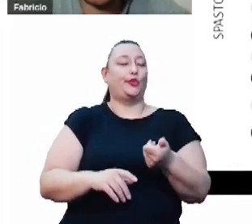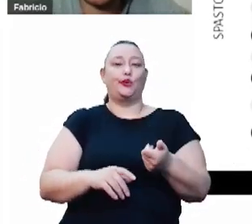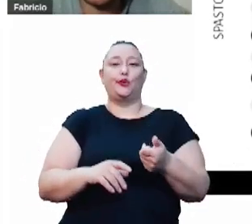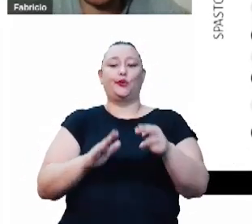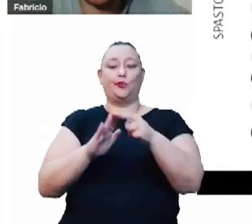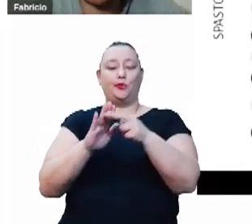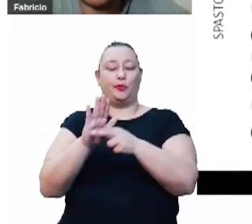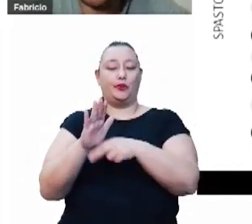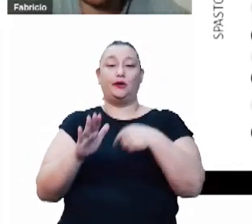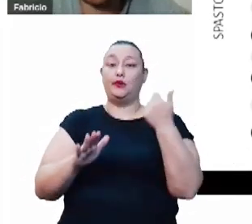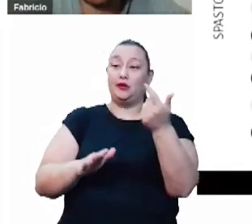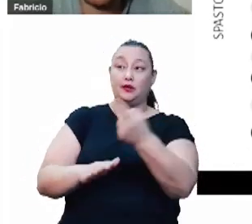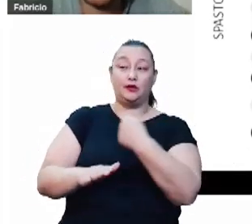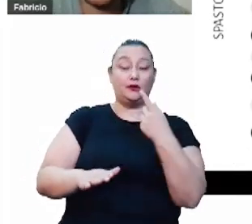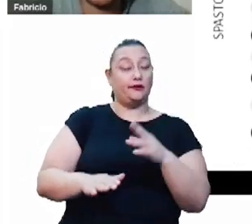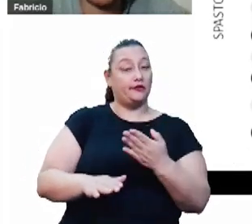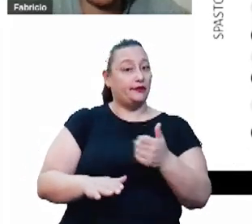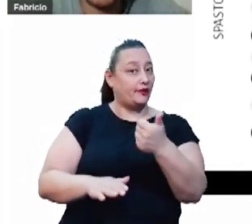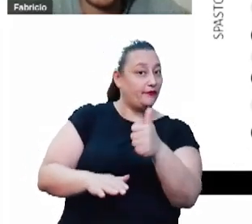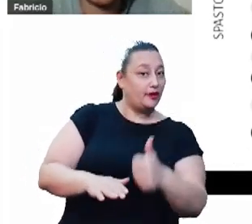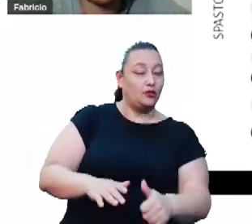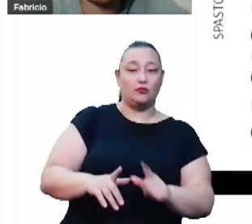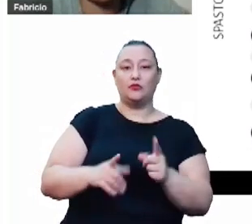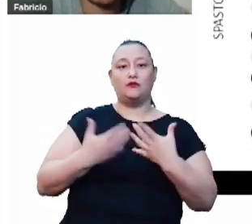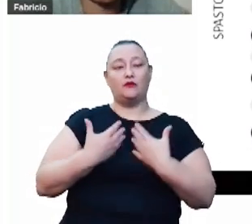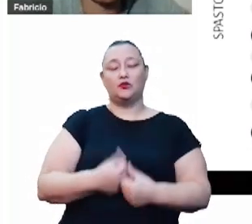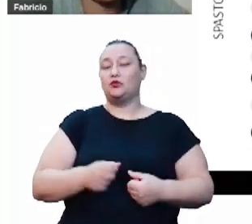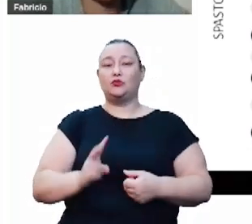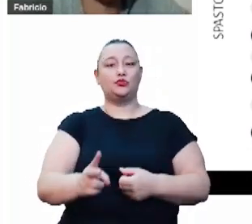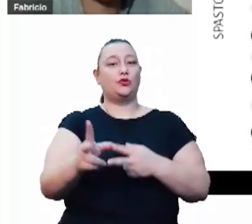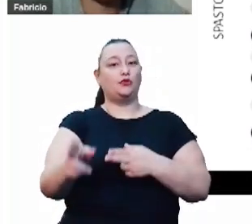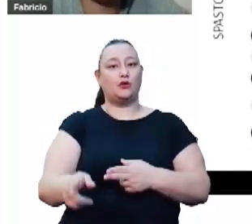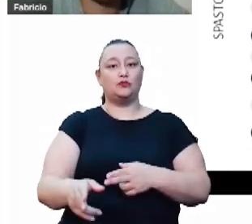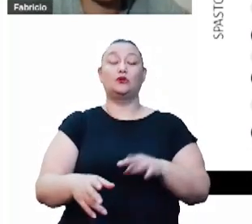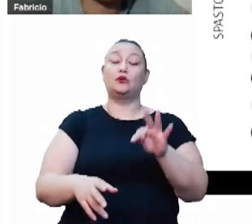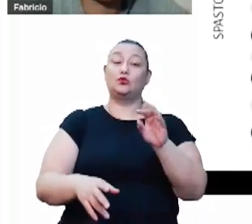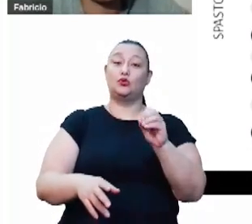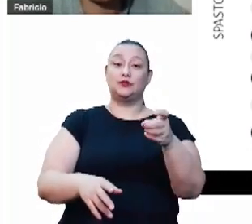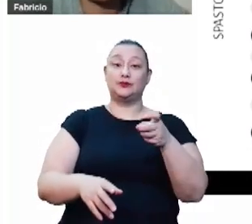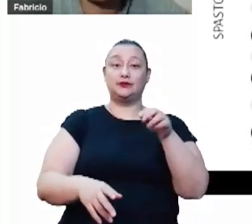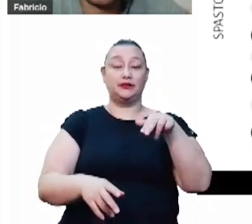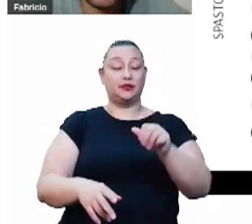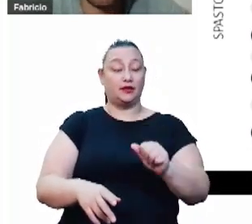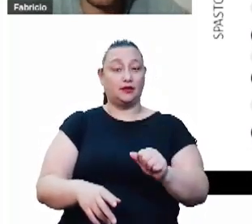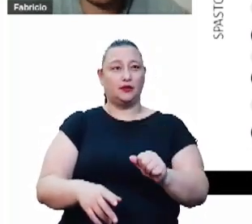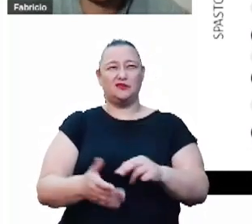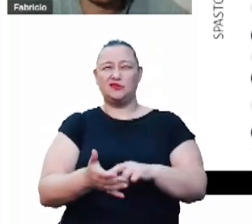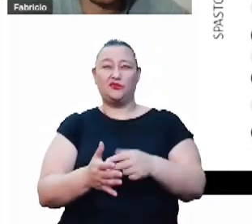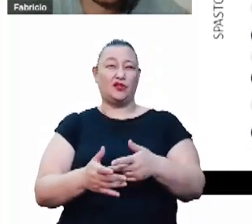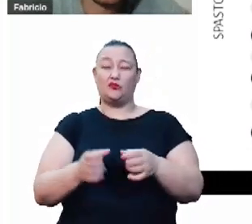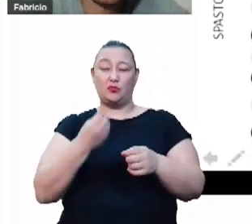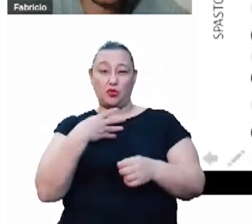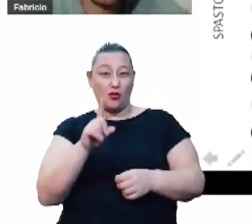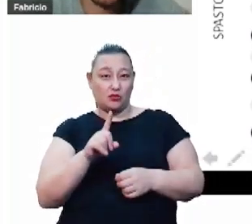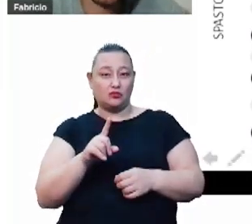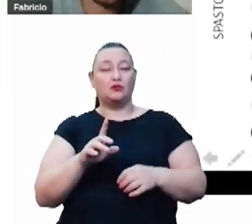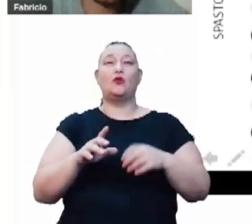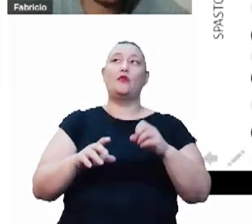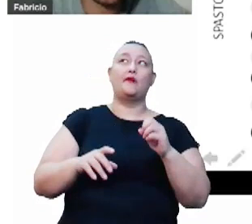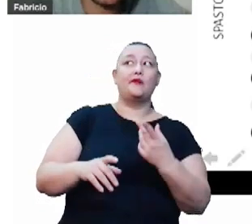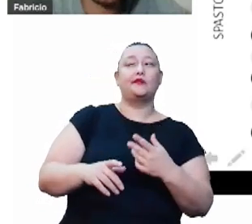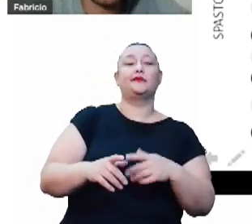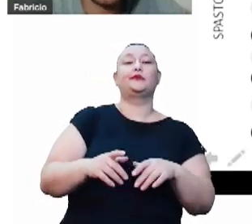que a gente avaliou, na dor, na fadiga, né? Então, isso quer dizer que a toxina não funciona? Não. O que quer dizer que, de